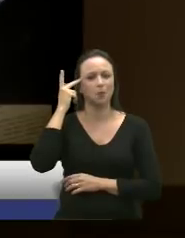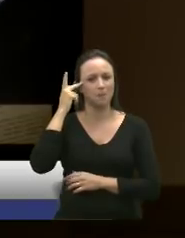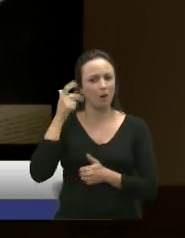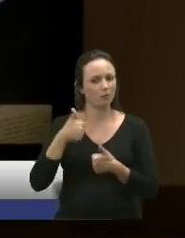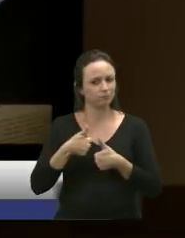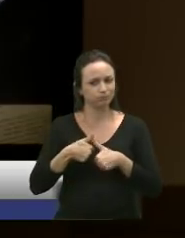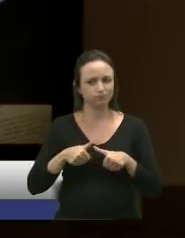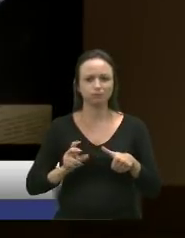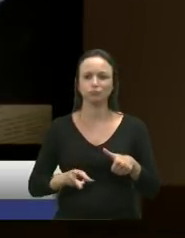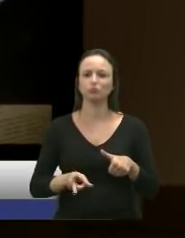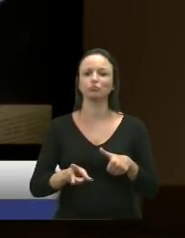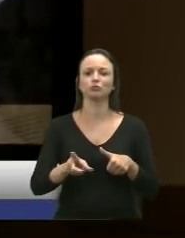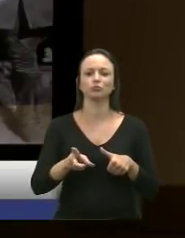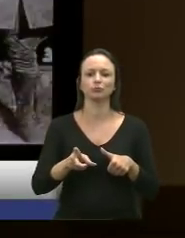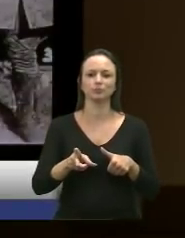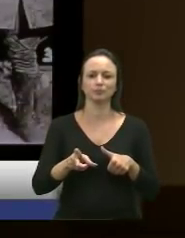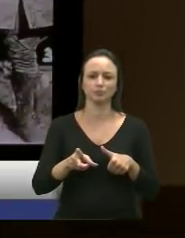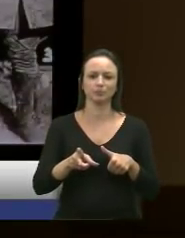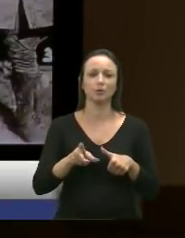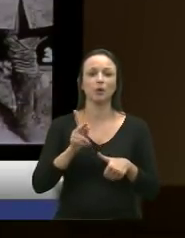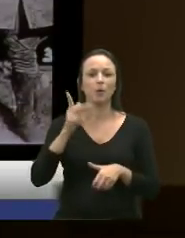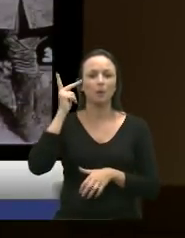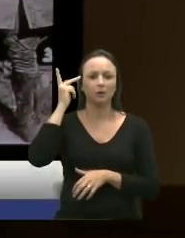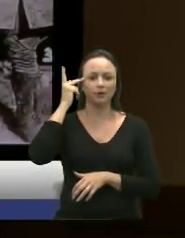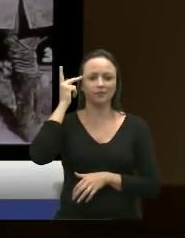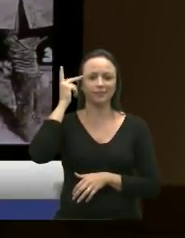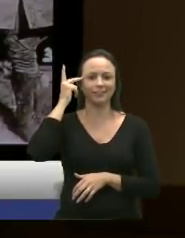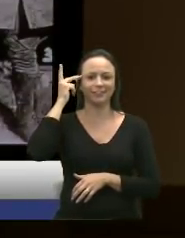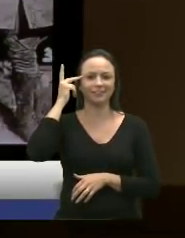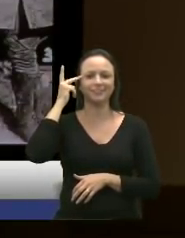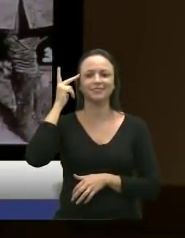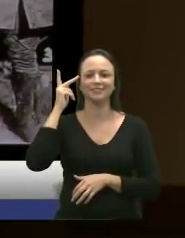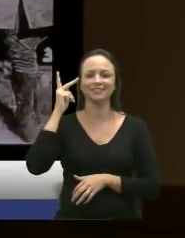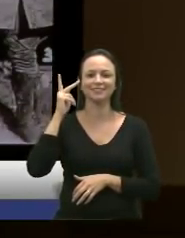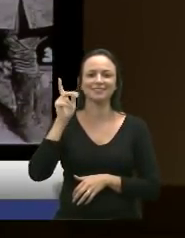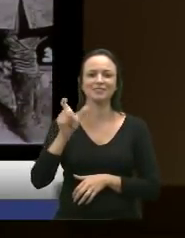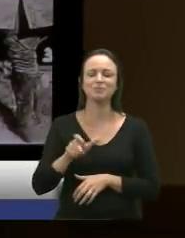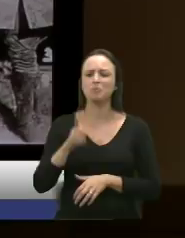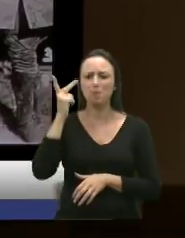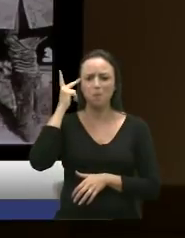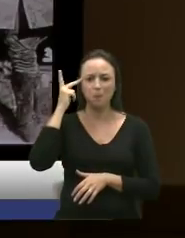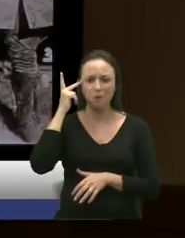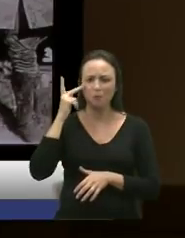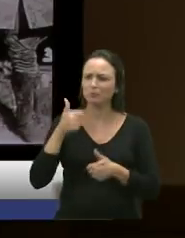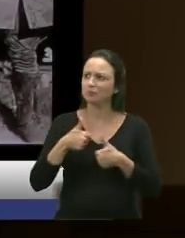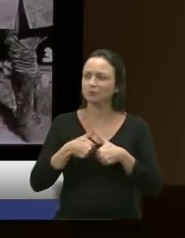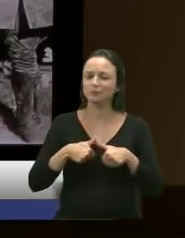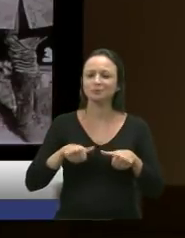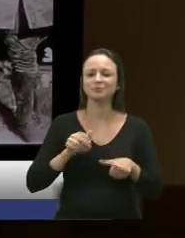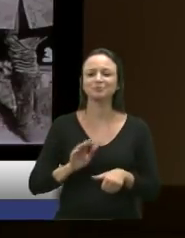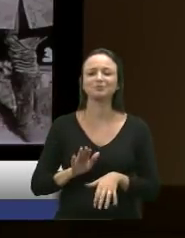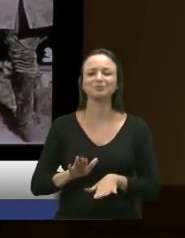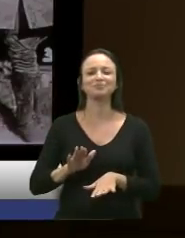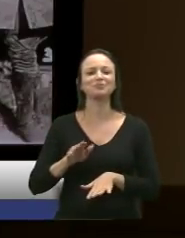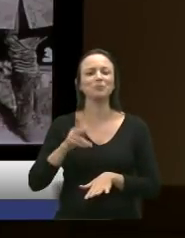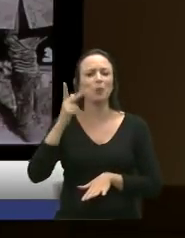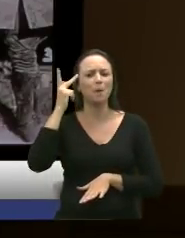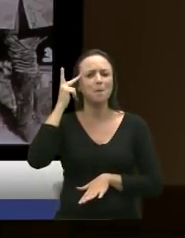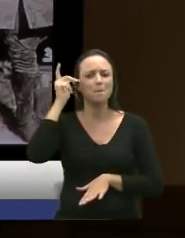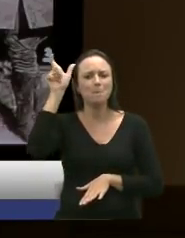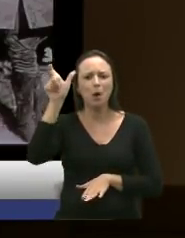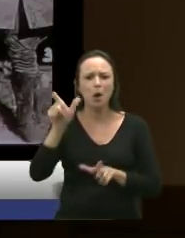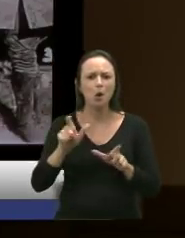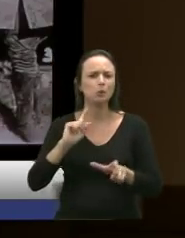permanecia. E, sobretudo, os paulistas permaneciam. Os paulistas suaram a camisa. Os paulistas